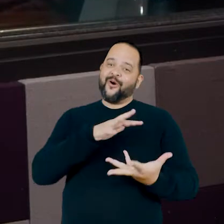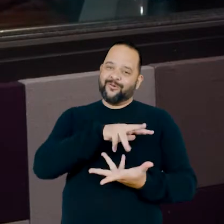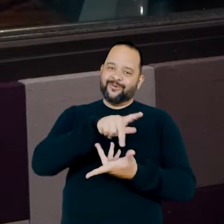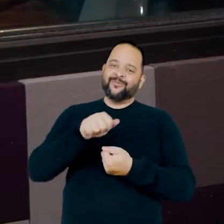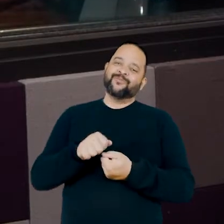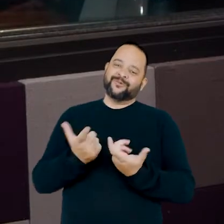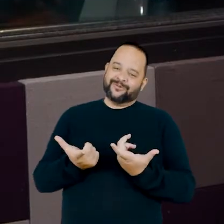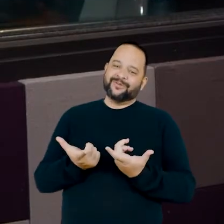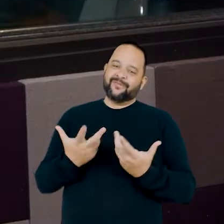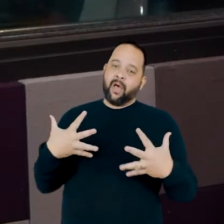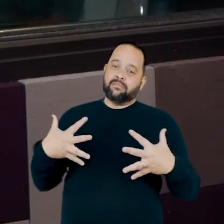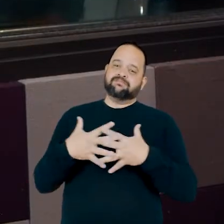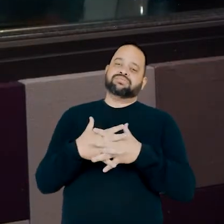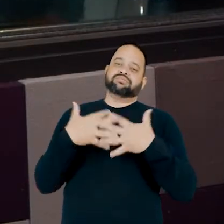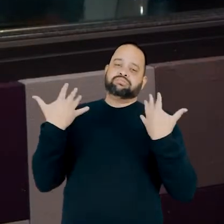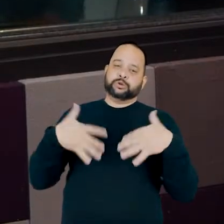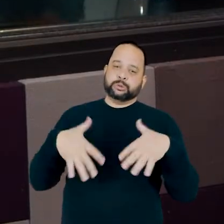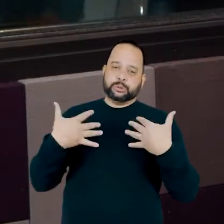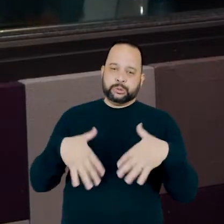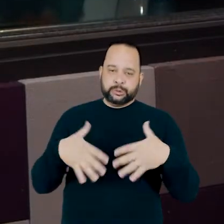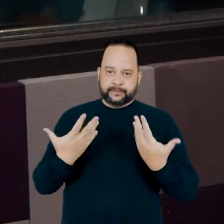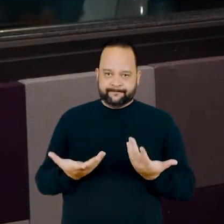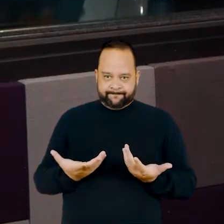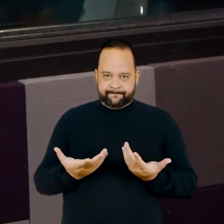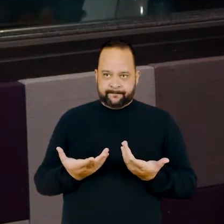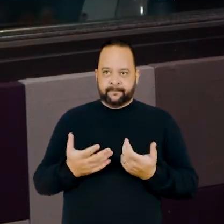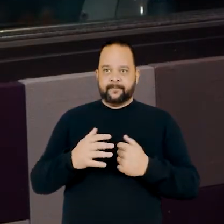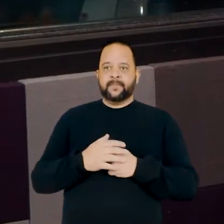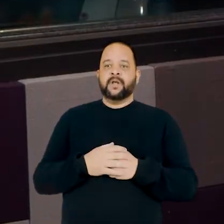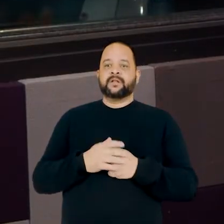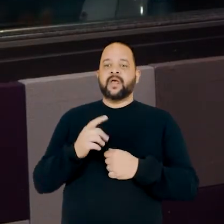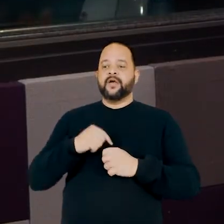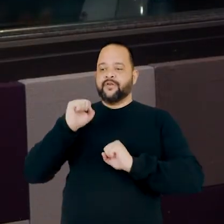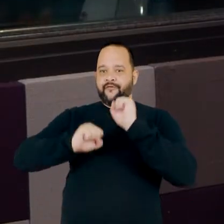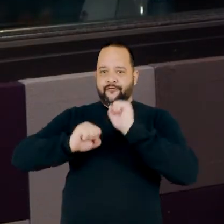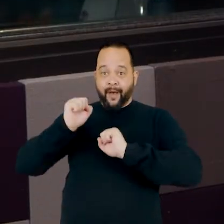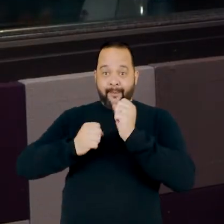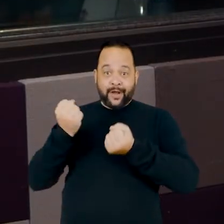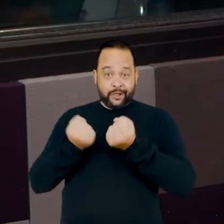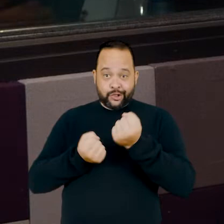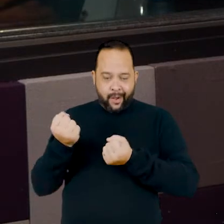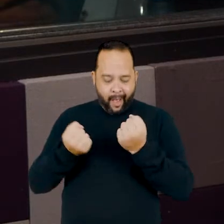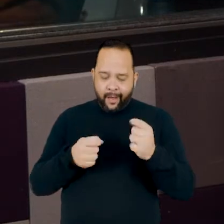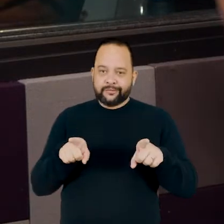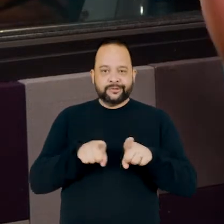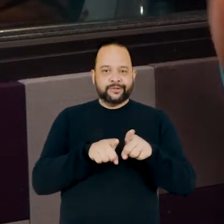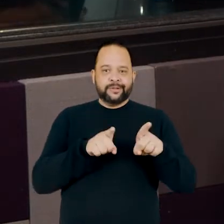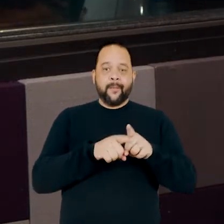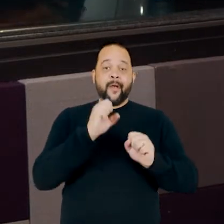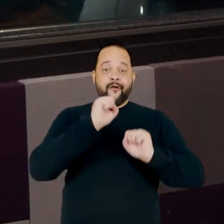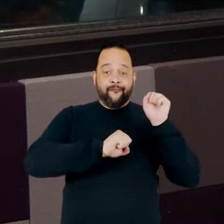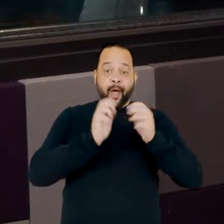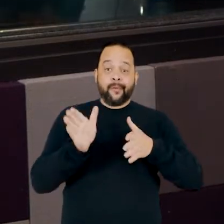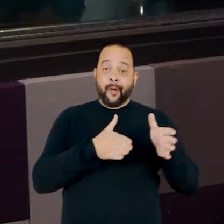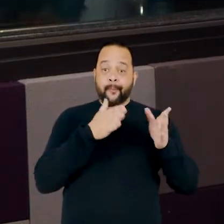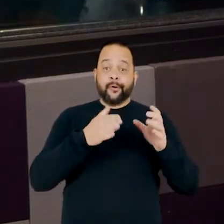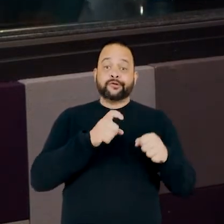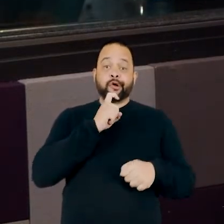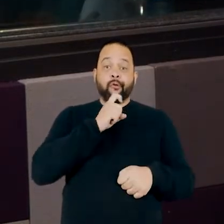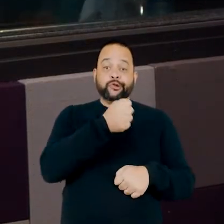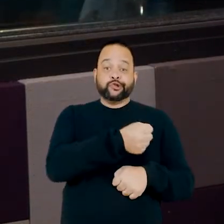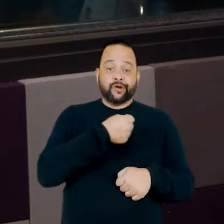que pegou todo mundo, né? Desde fabricantes de automóveis à geladeira, né? Então,